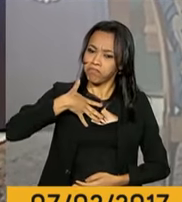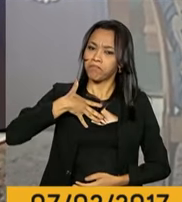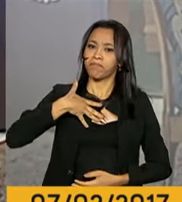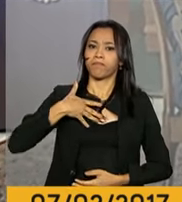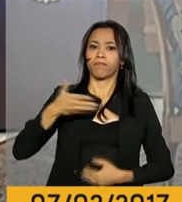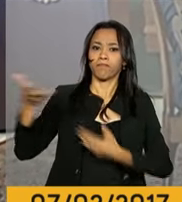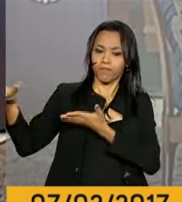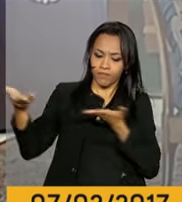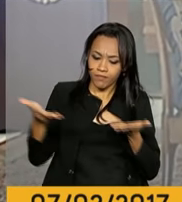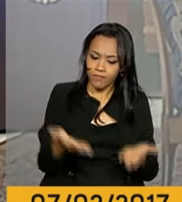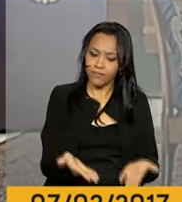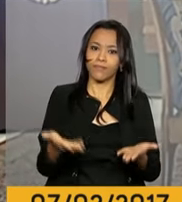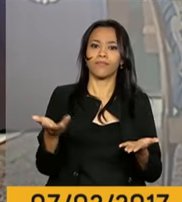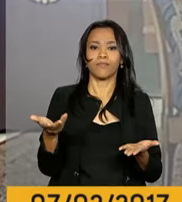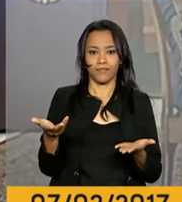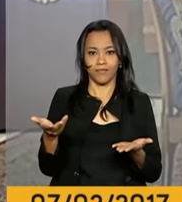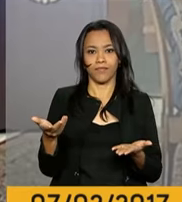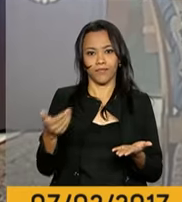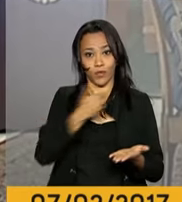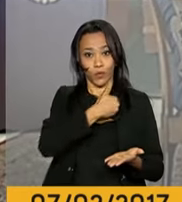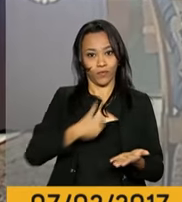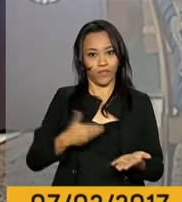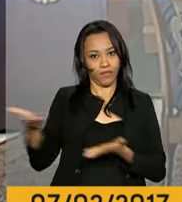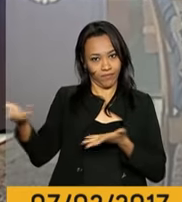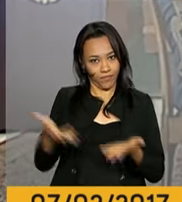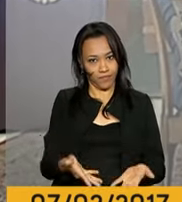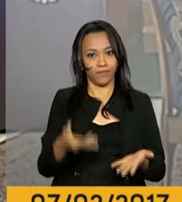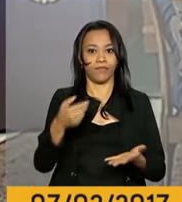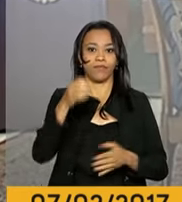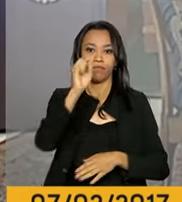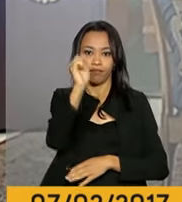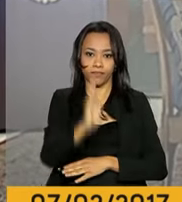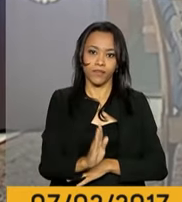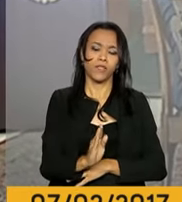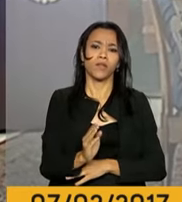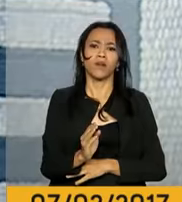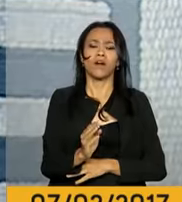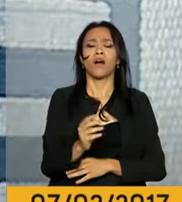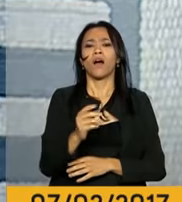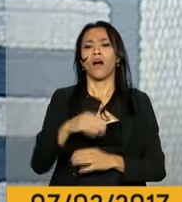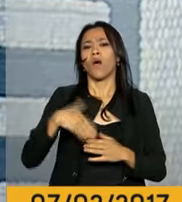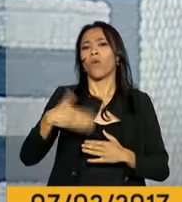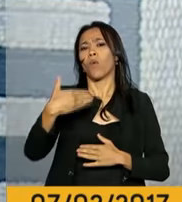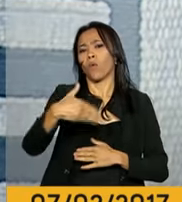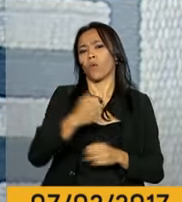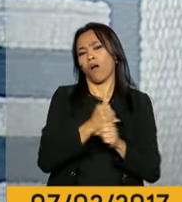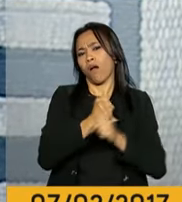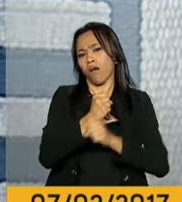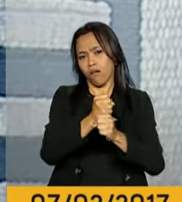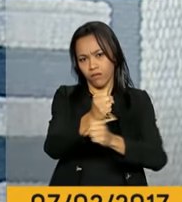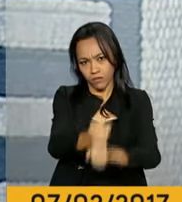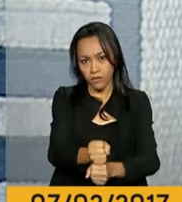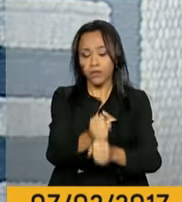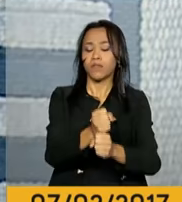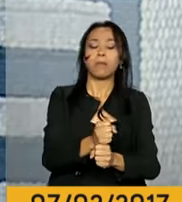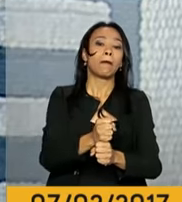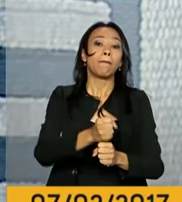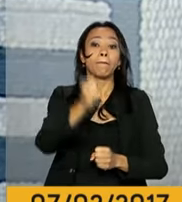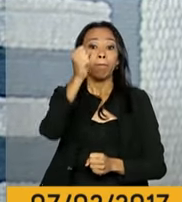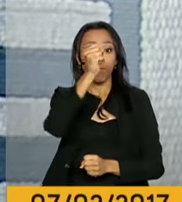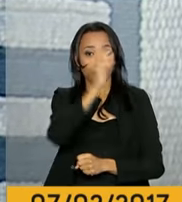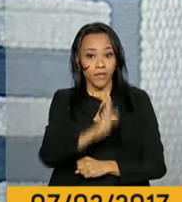nesta visita de Estado ao longo das décadas Argentina e Brasil